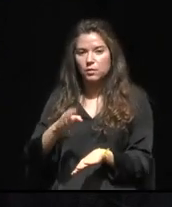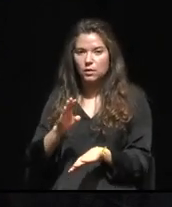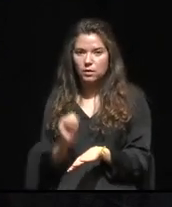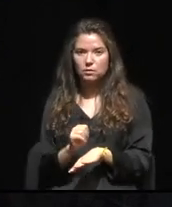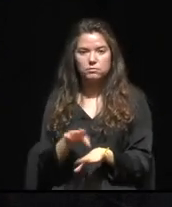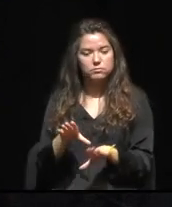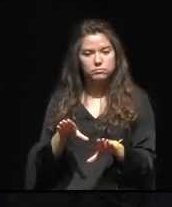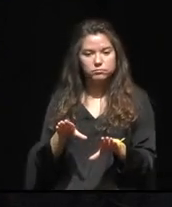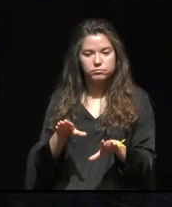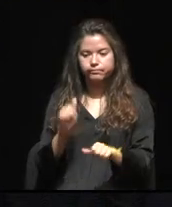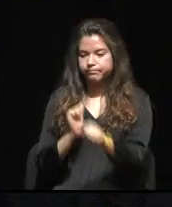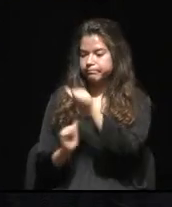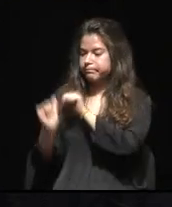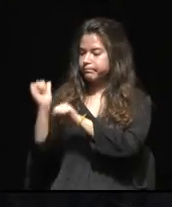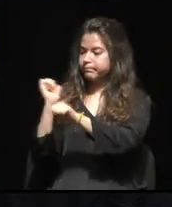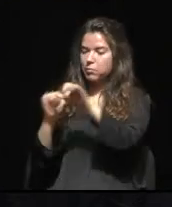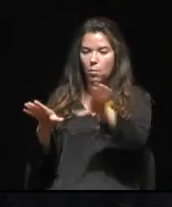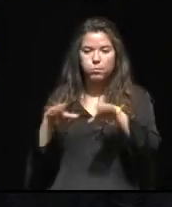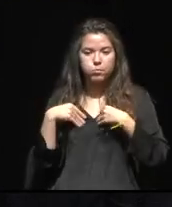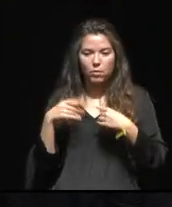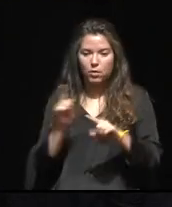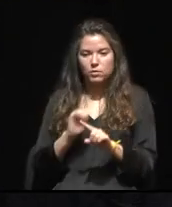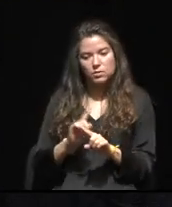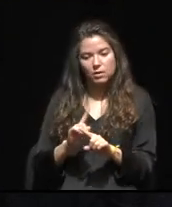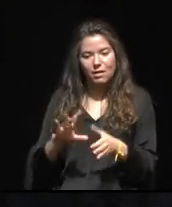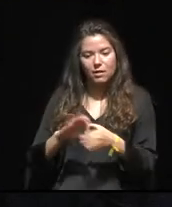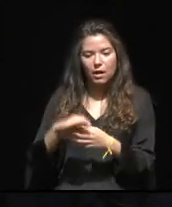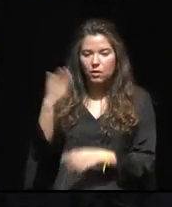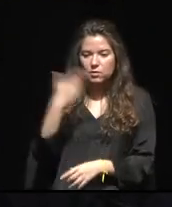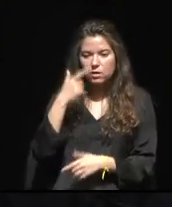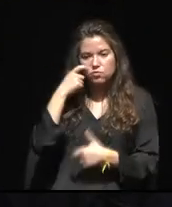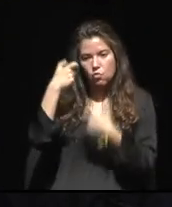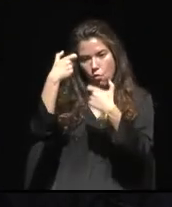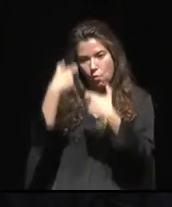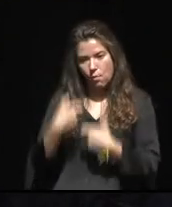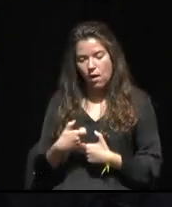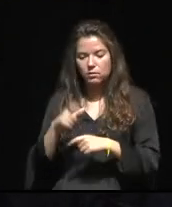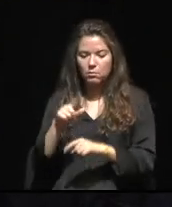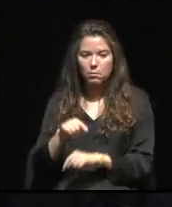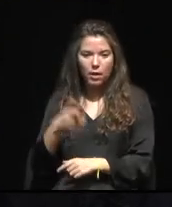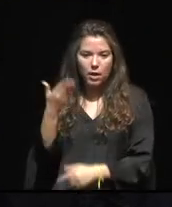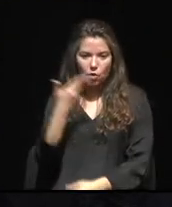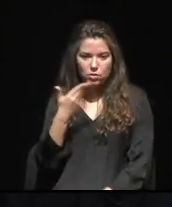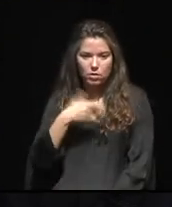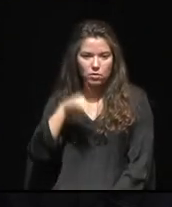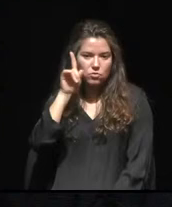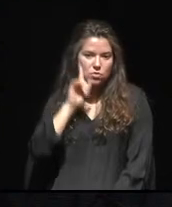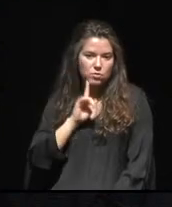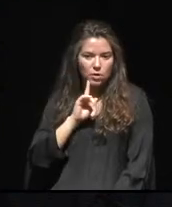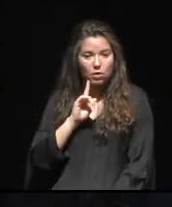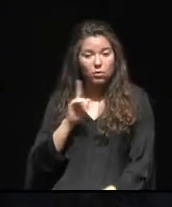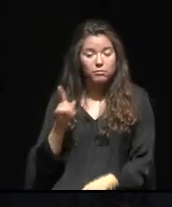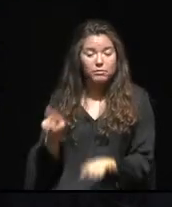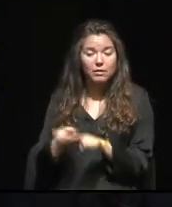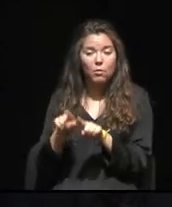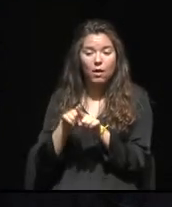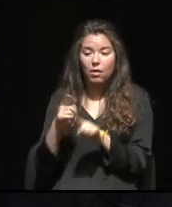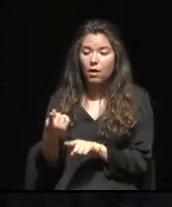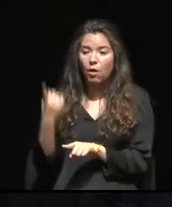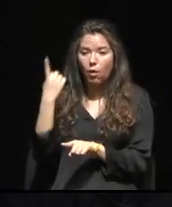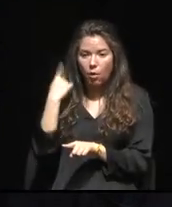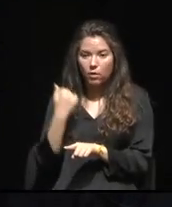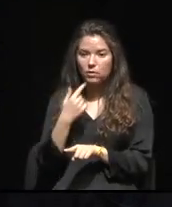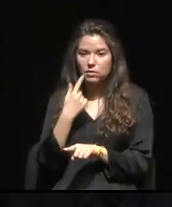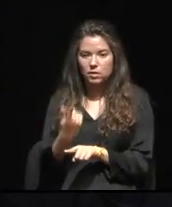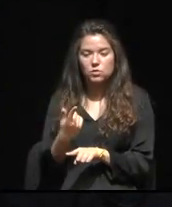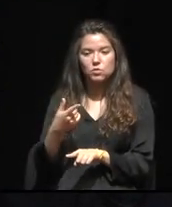aceitará retrocessos No que diz respeito aos direitos humanos e aos direitos das mulheres como os que foram ontem enunciados pelo